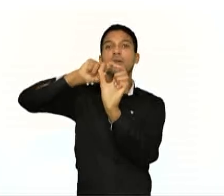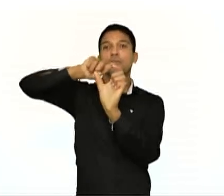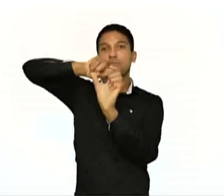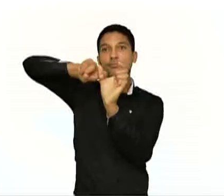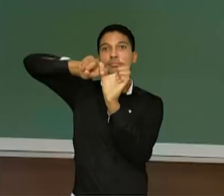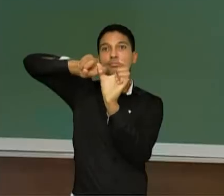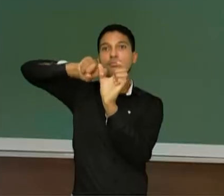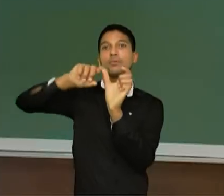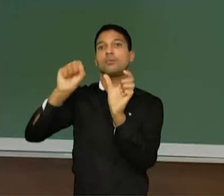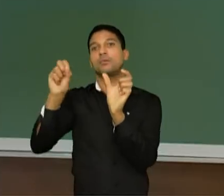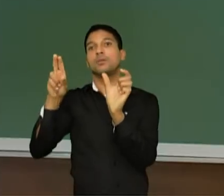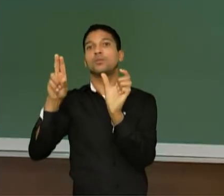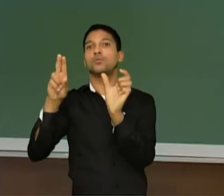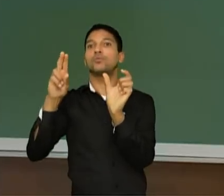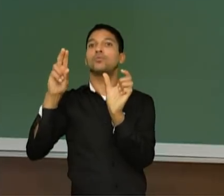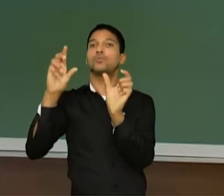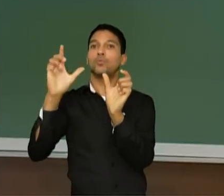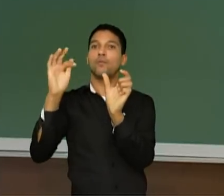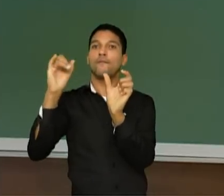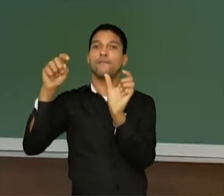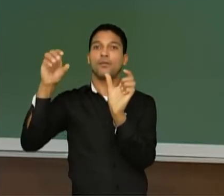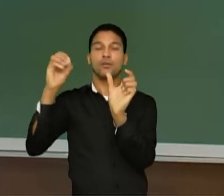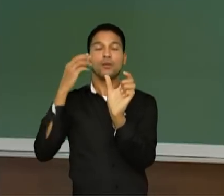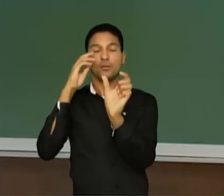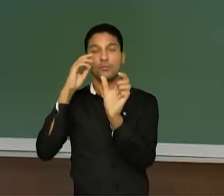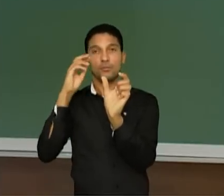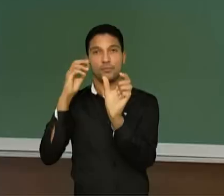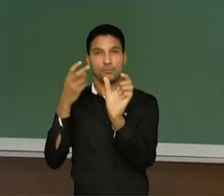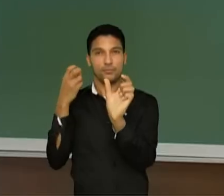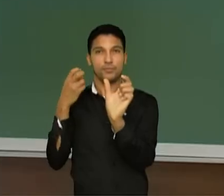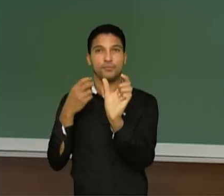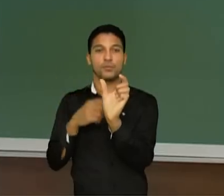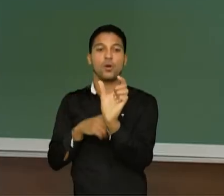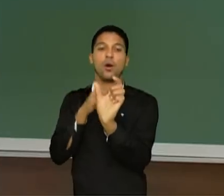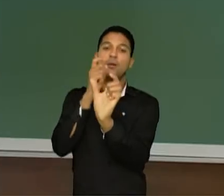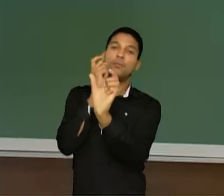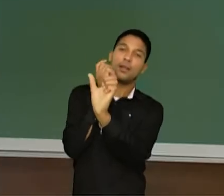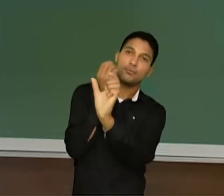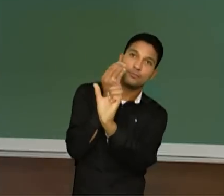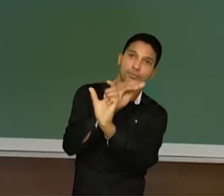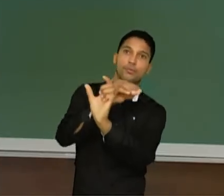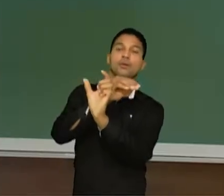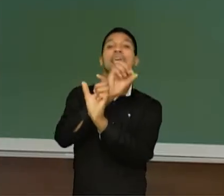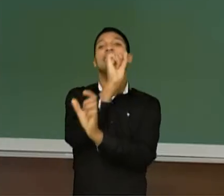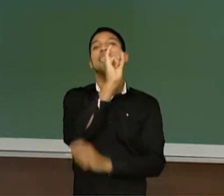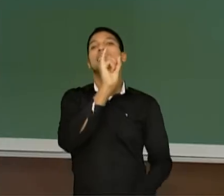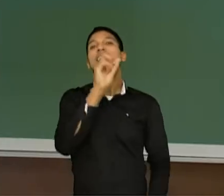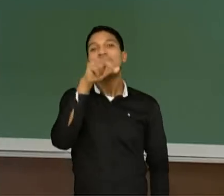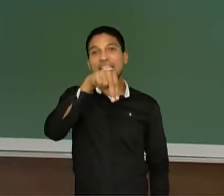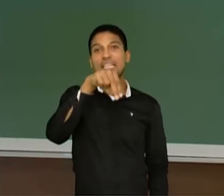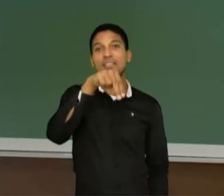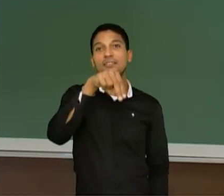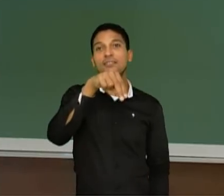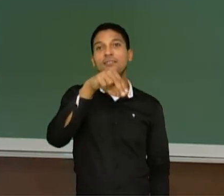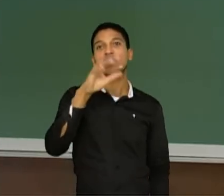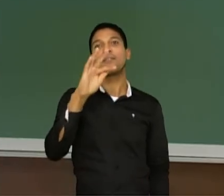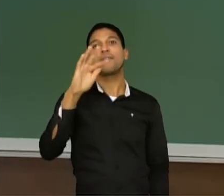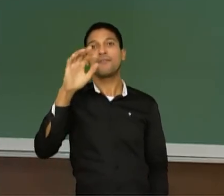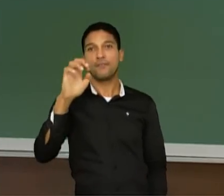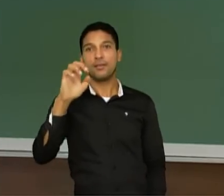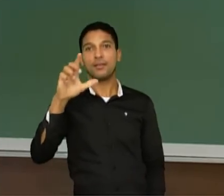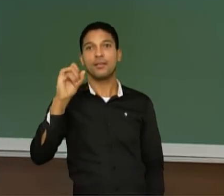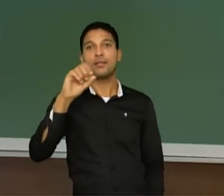desleal. Percebam que a partir da palavra leal, eu posso colocar um prefixo, né? Quando a pessoa não é leal, ela é